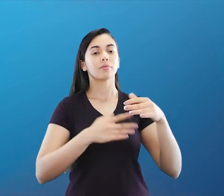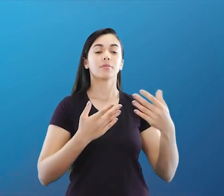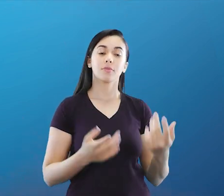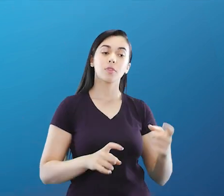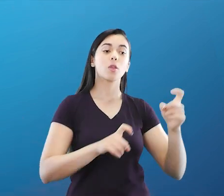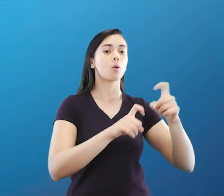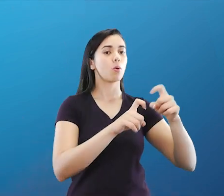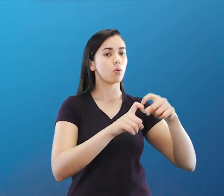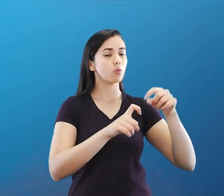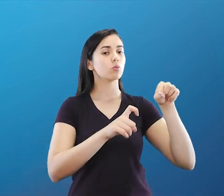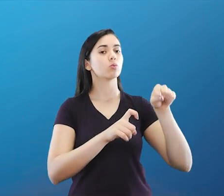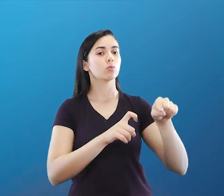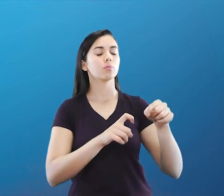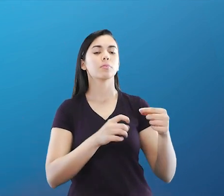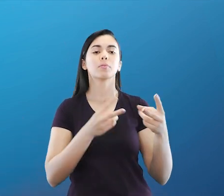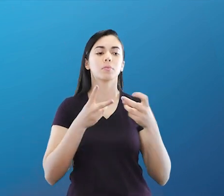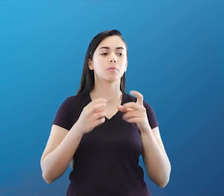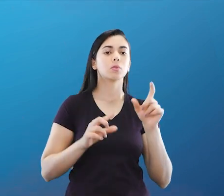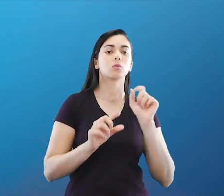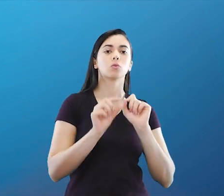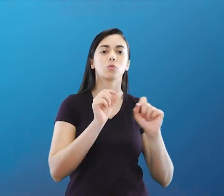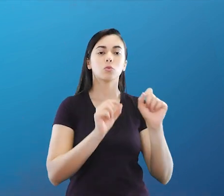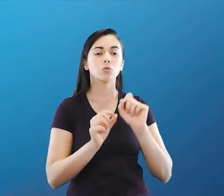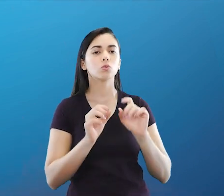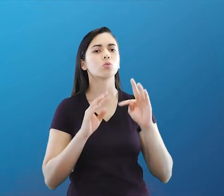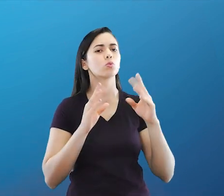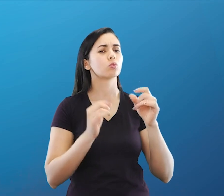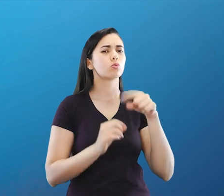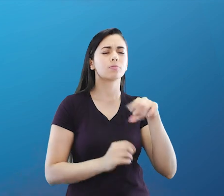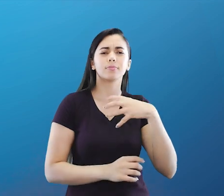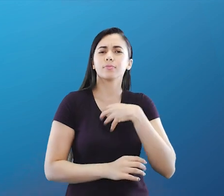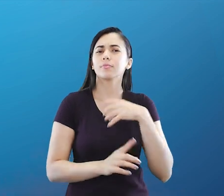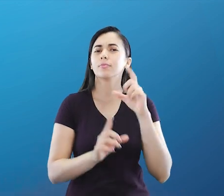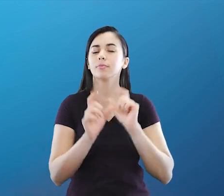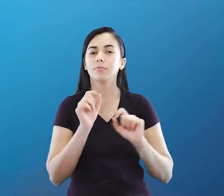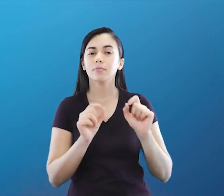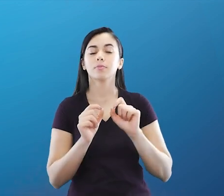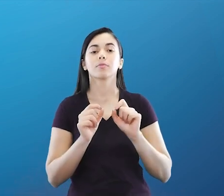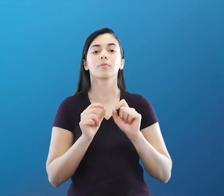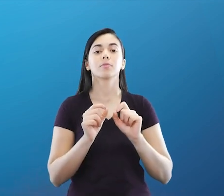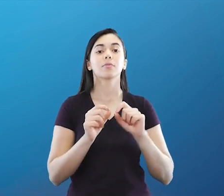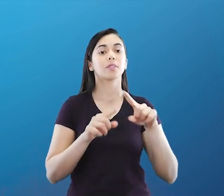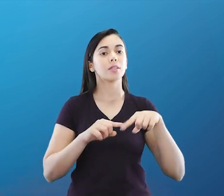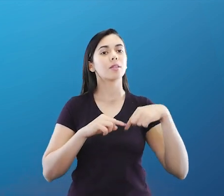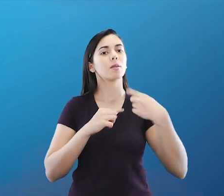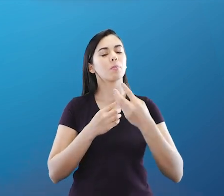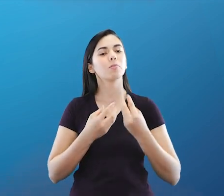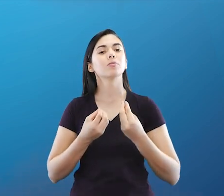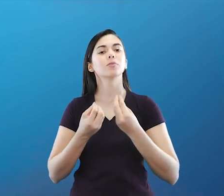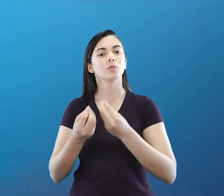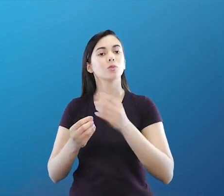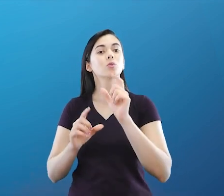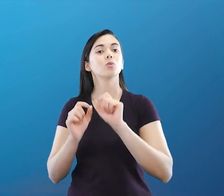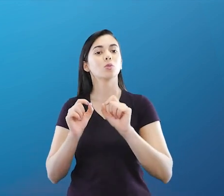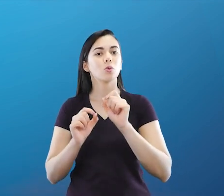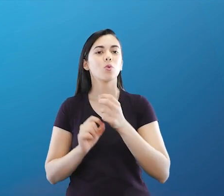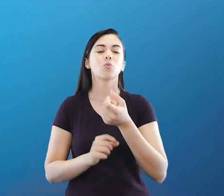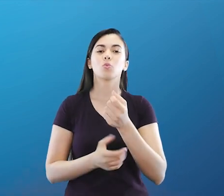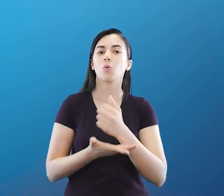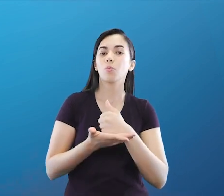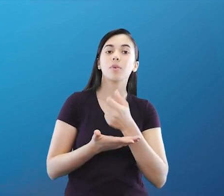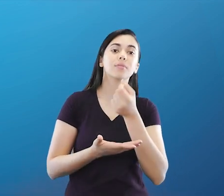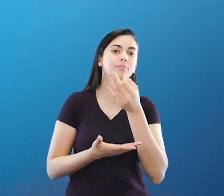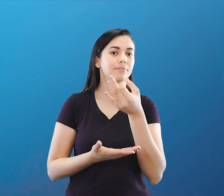vai te consultar, vai verificar tudo o que você está sentindo para te dar o tratamento